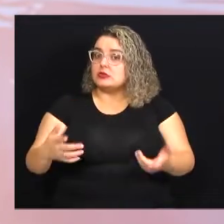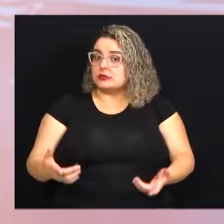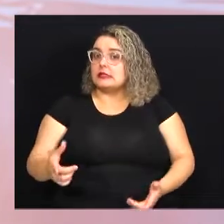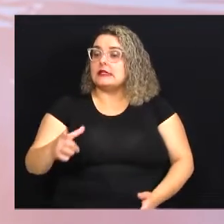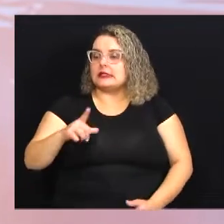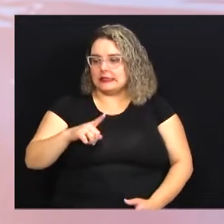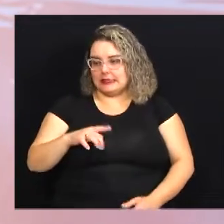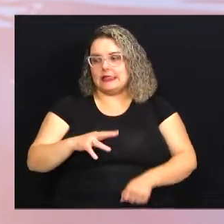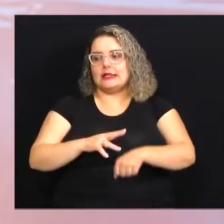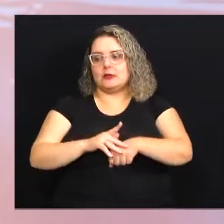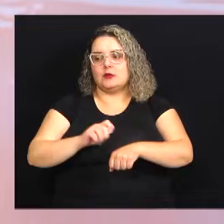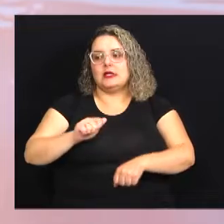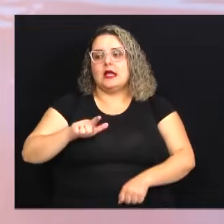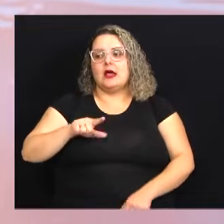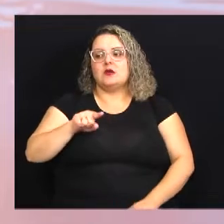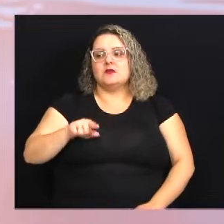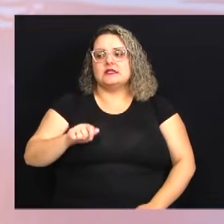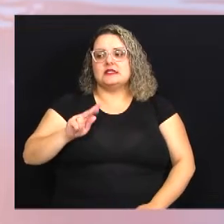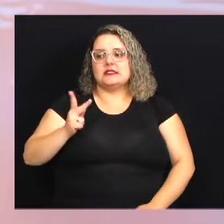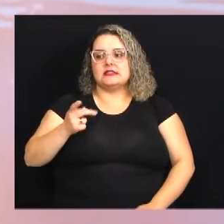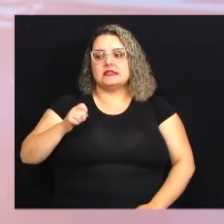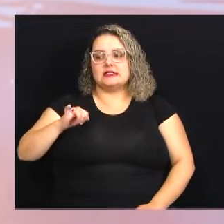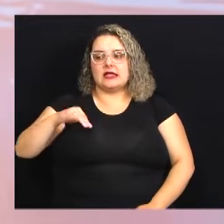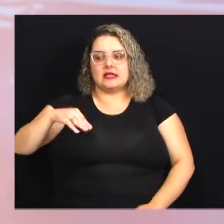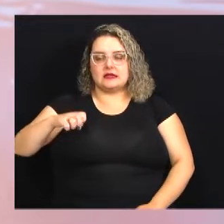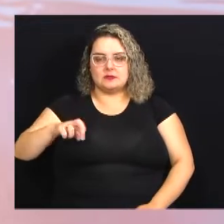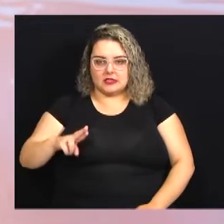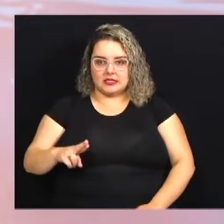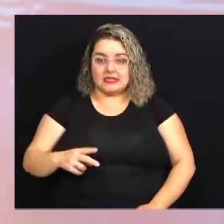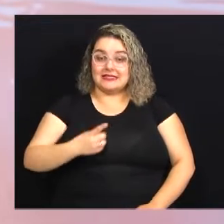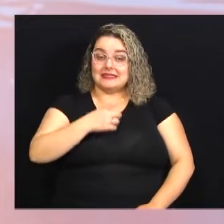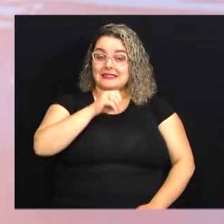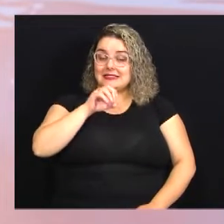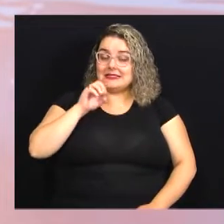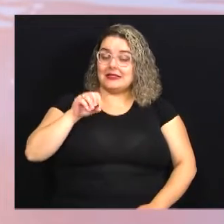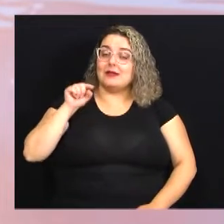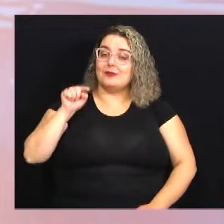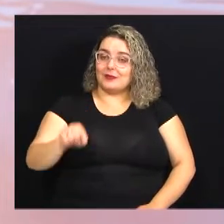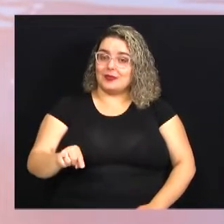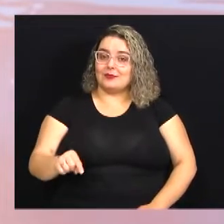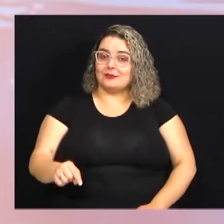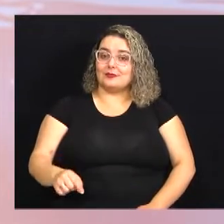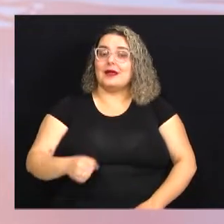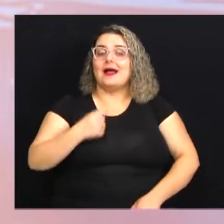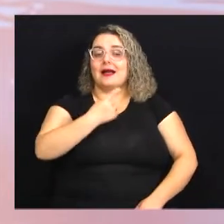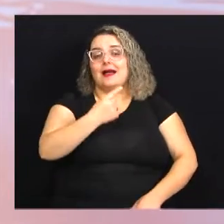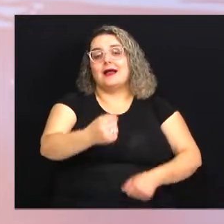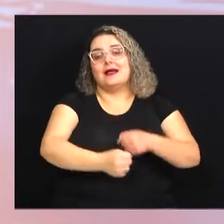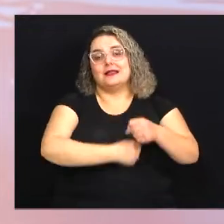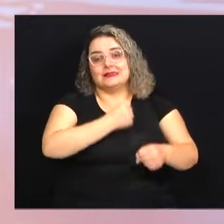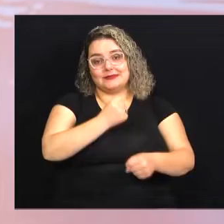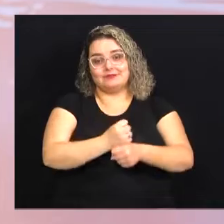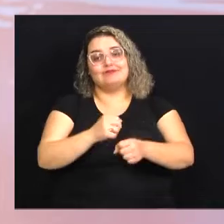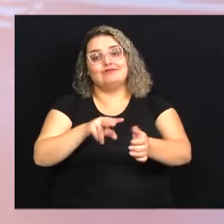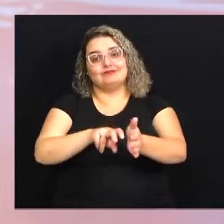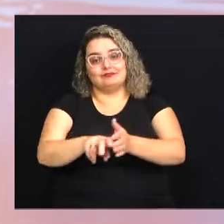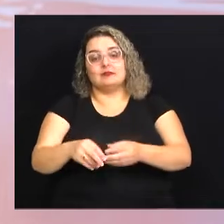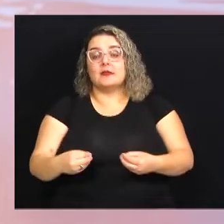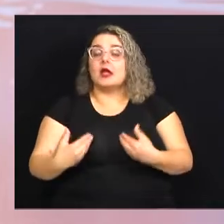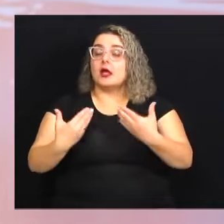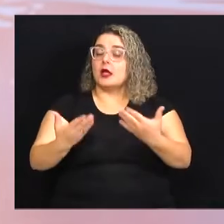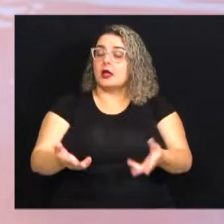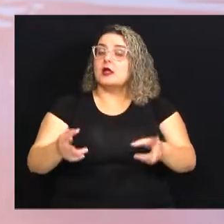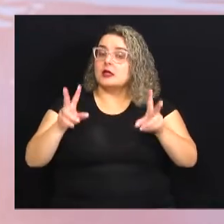essa doença e 100 mil novos casos são diagnosticados por ano. Por isso a gente resolveu trazer esse tema